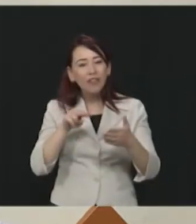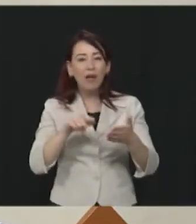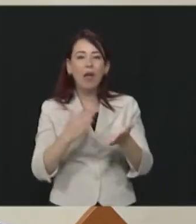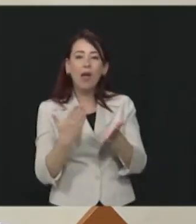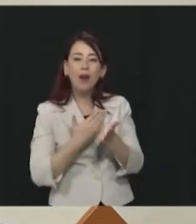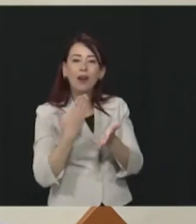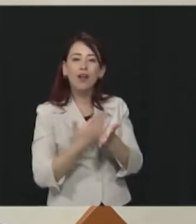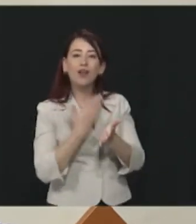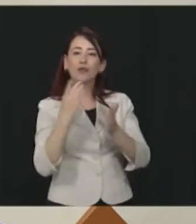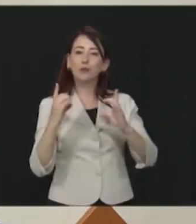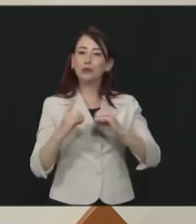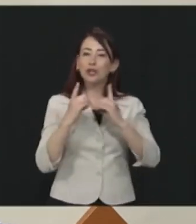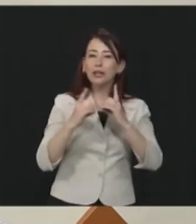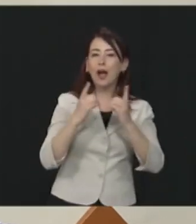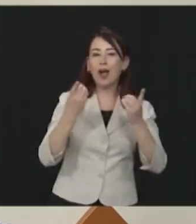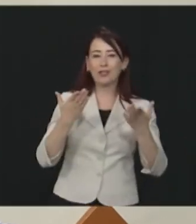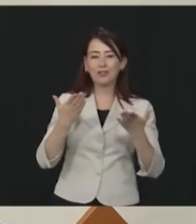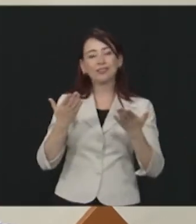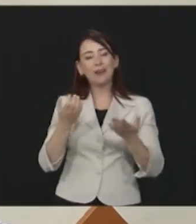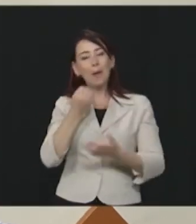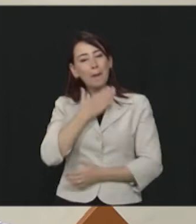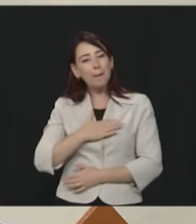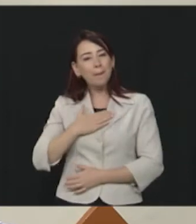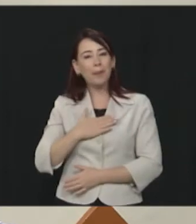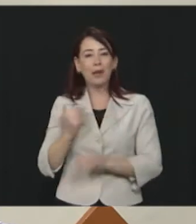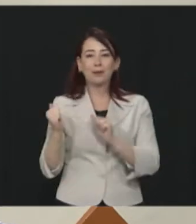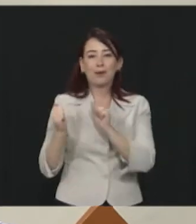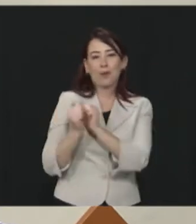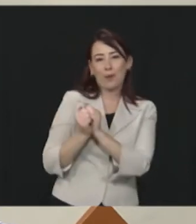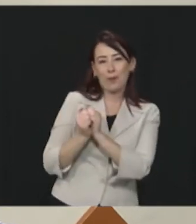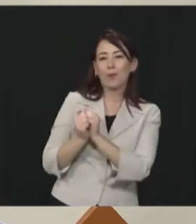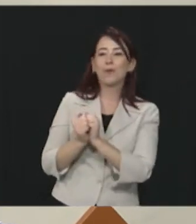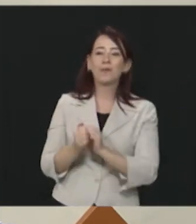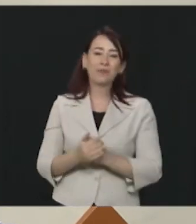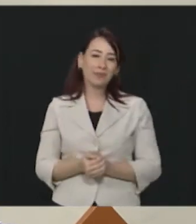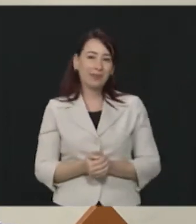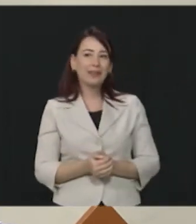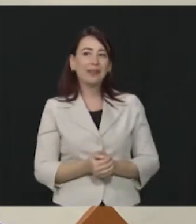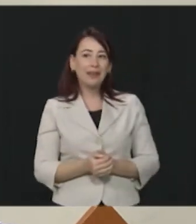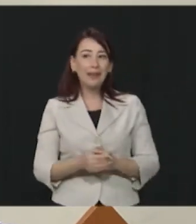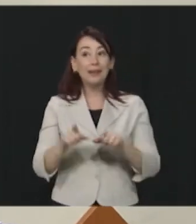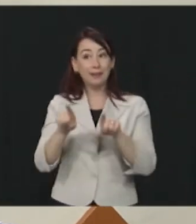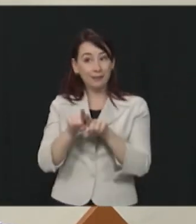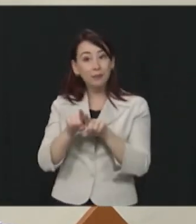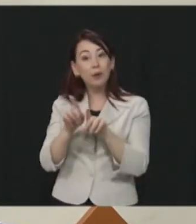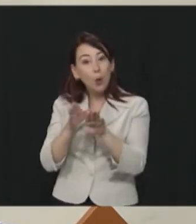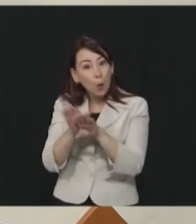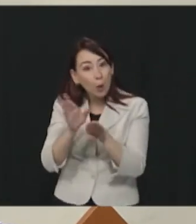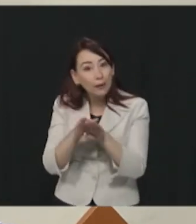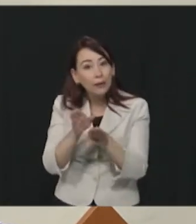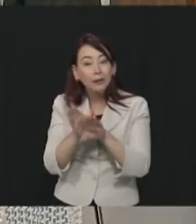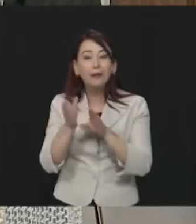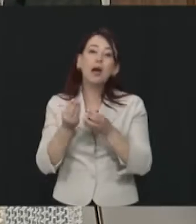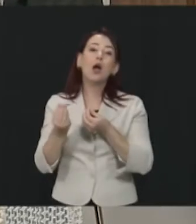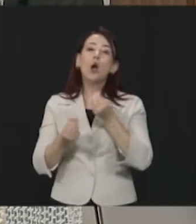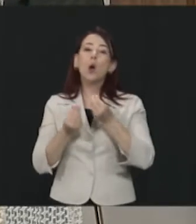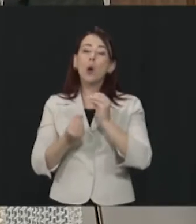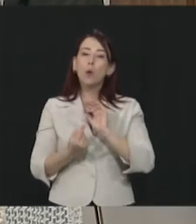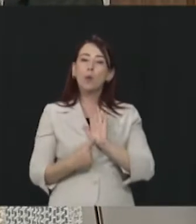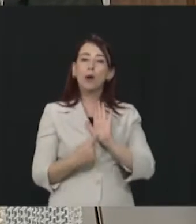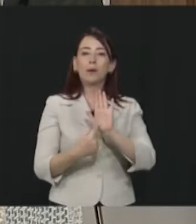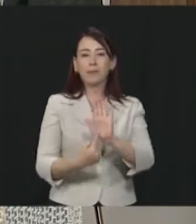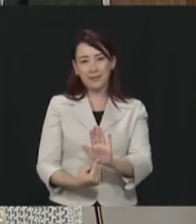um prazer poder ter esse momento com ela. E até orientar, né, o modo, né, de ser apresentado no livro,